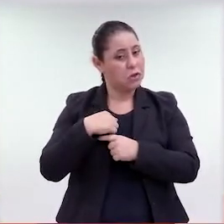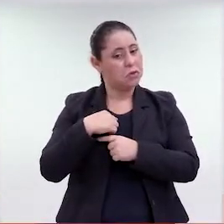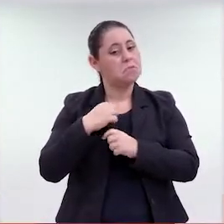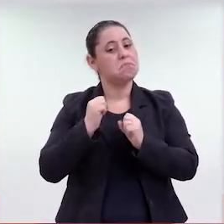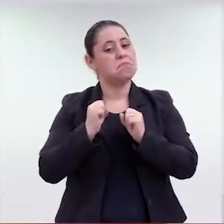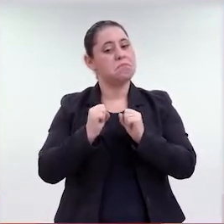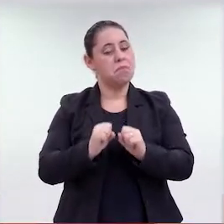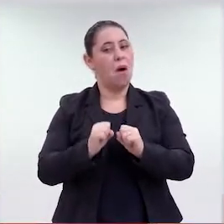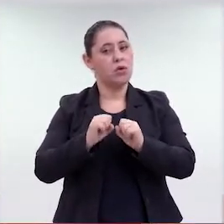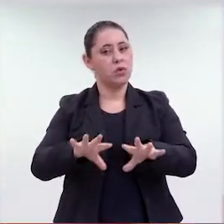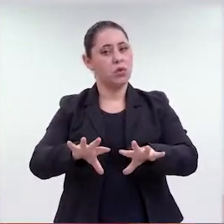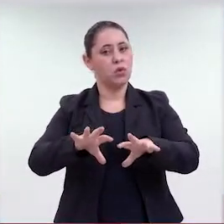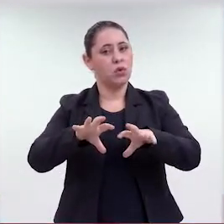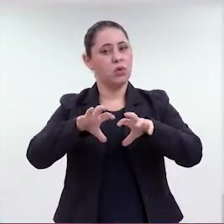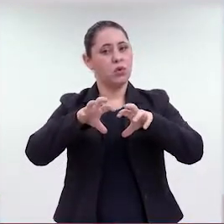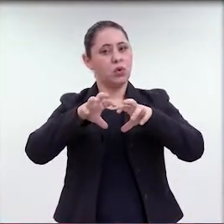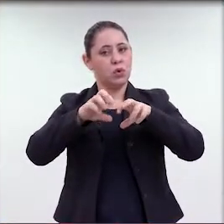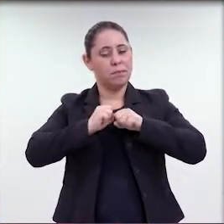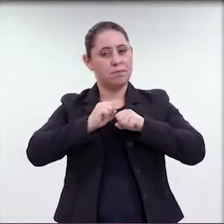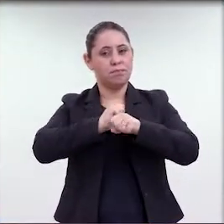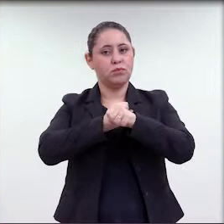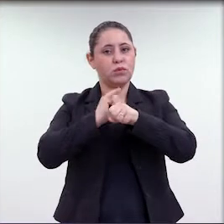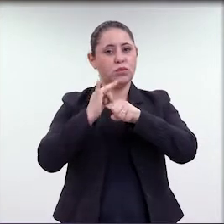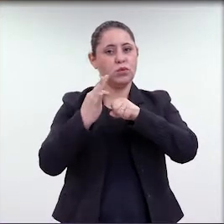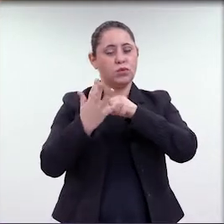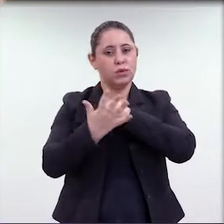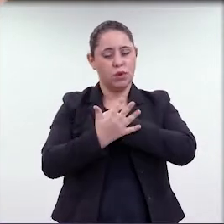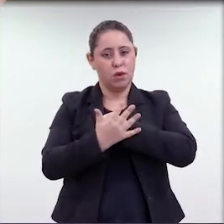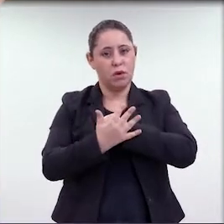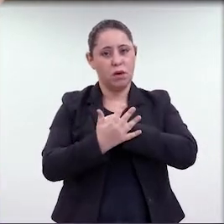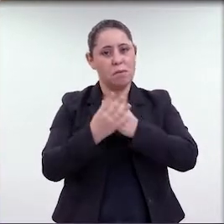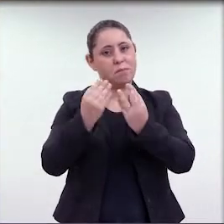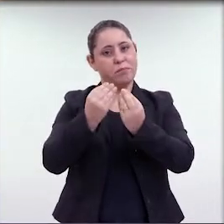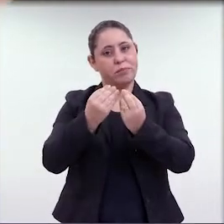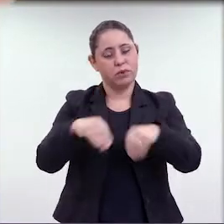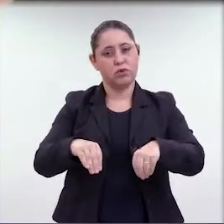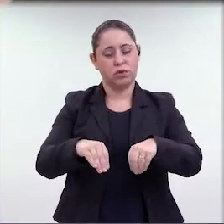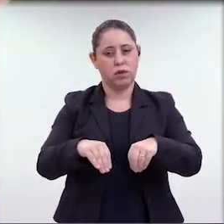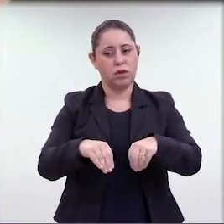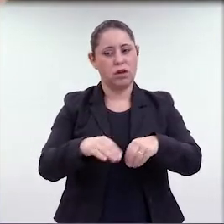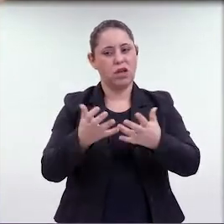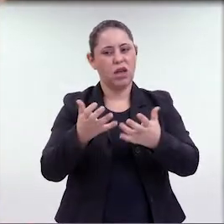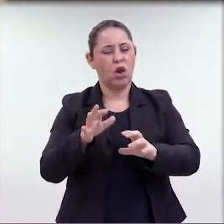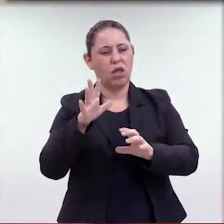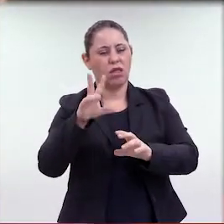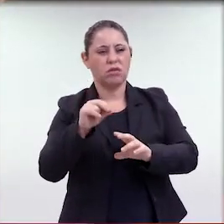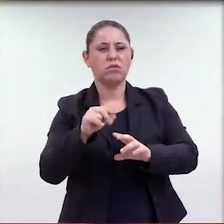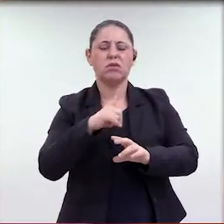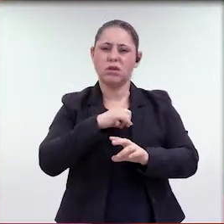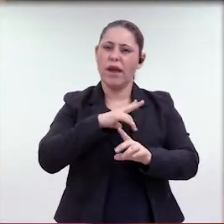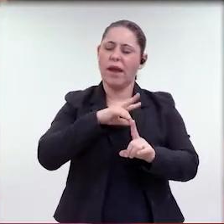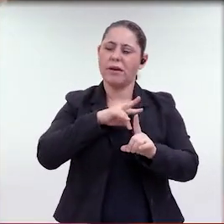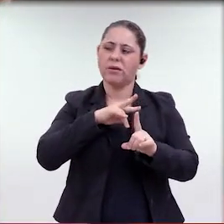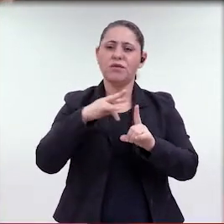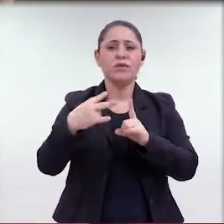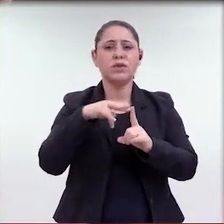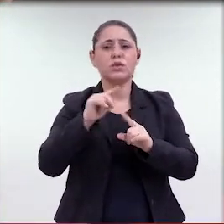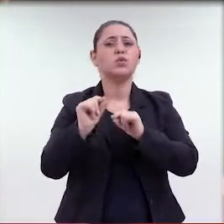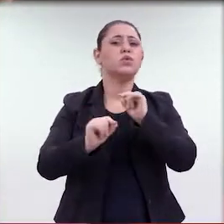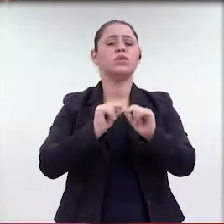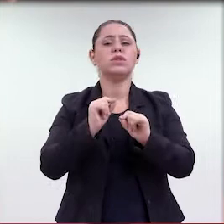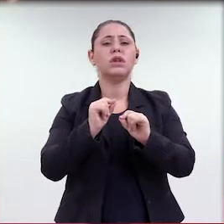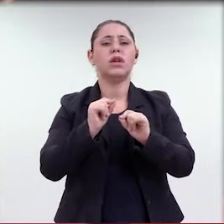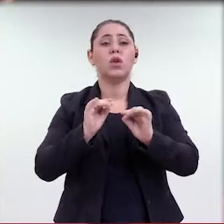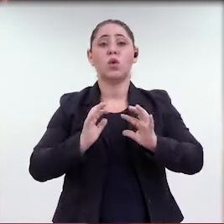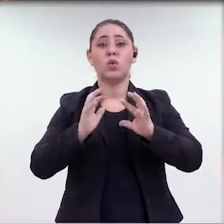eu estou sujeito, obviamente, aí a acabar, né, sendo impactado, querendo ou não, a gente tem essa perspectiva de que,